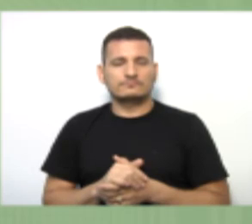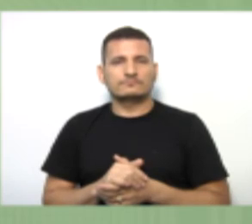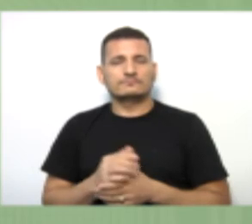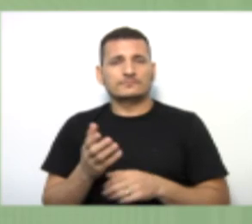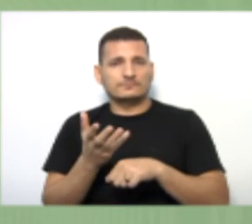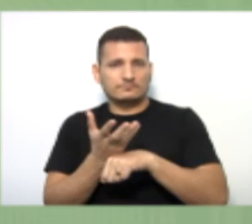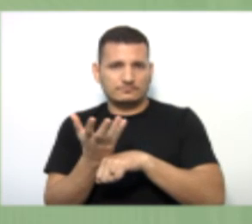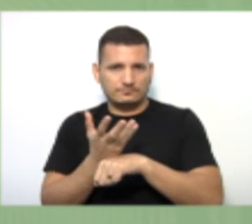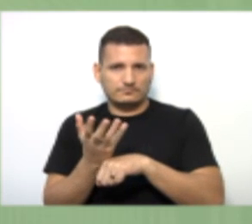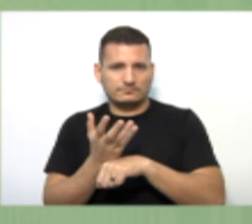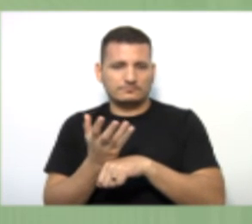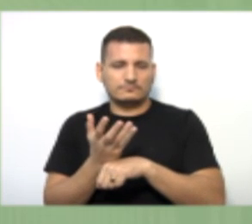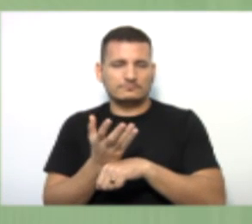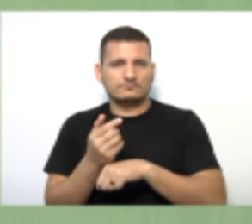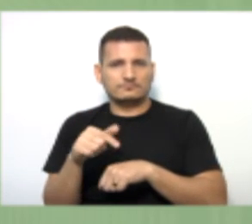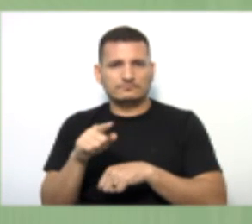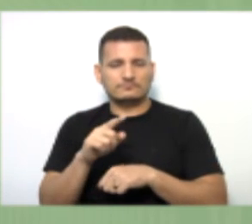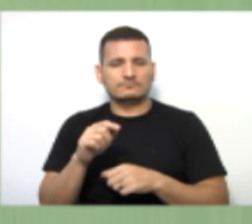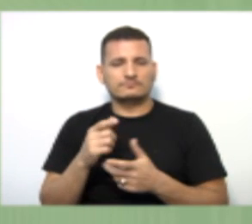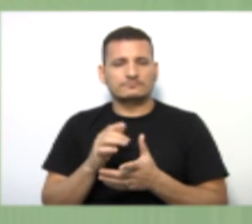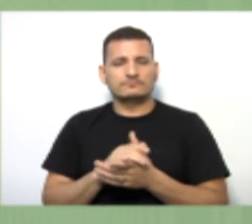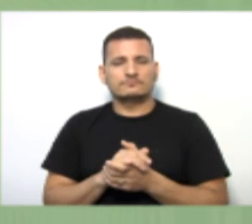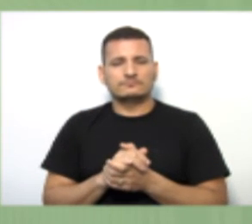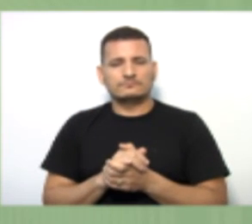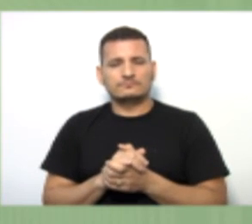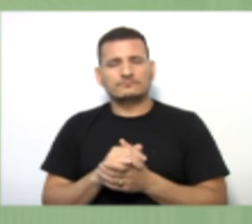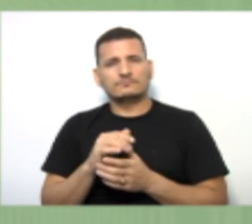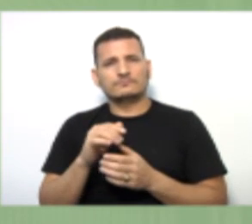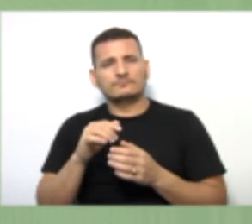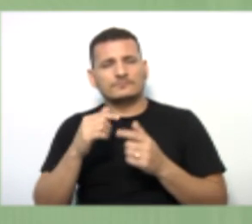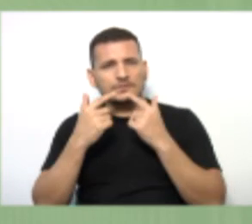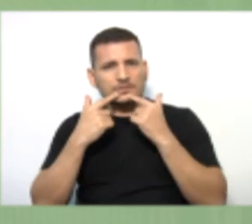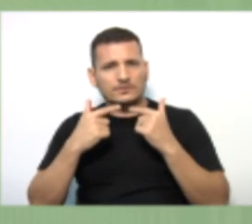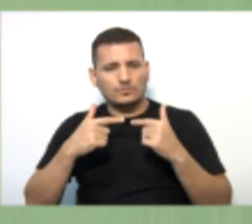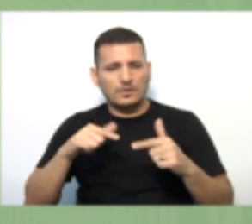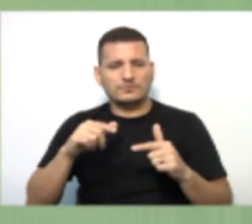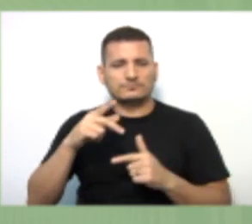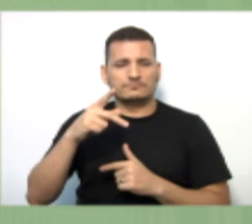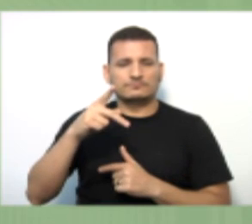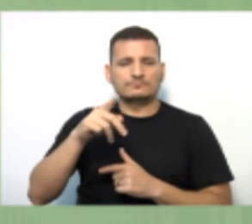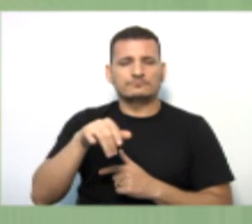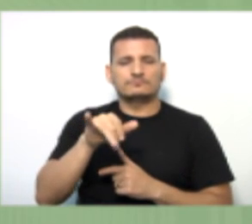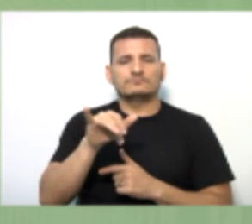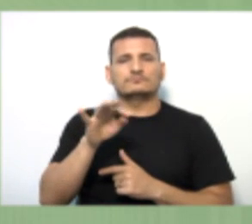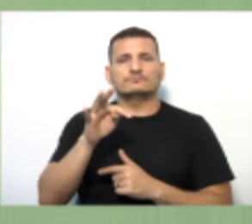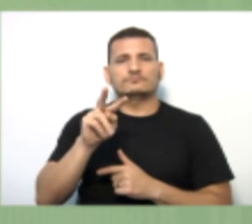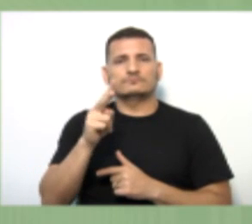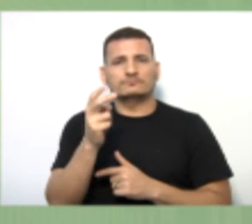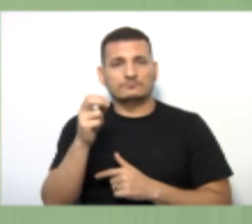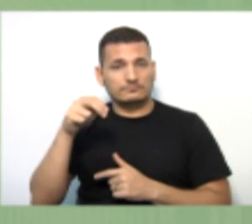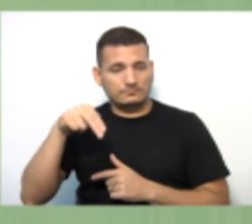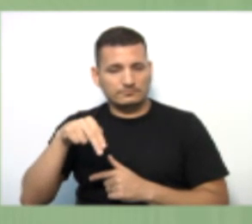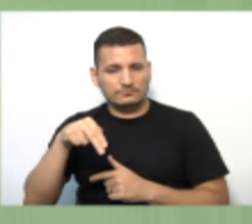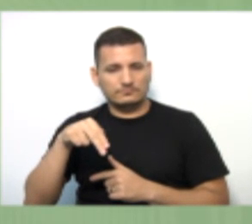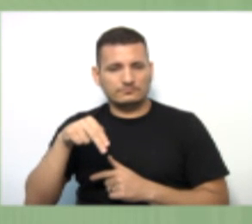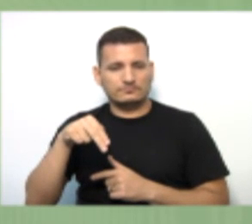Nessa disciplina, trabalhamos com a linguagem de programação Python. A gente vai trabalhar com essa linguagem de programação.